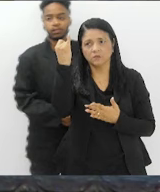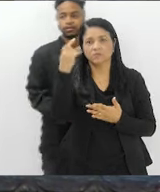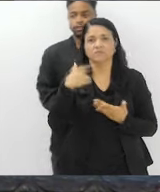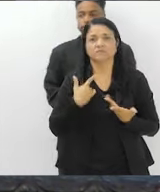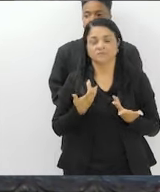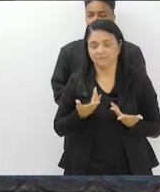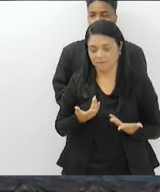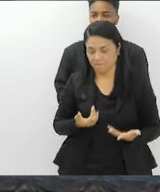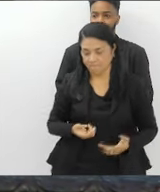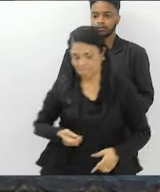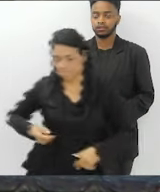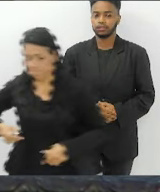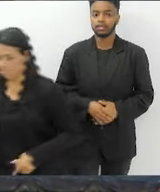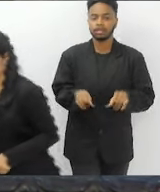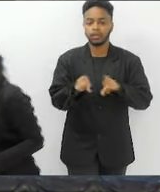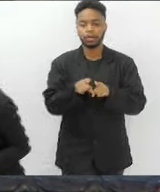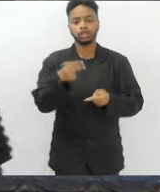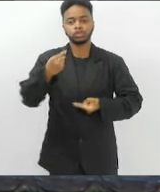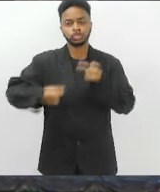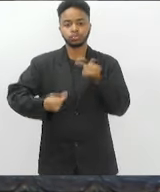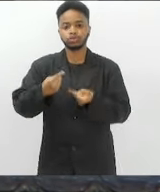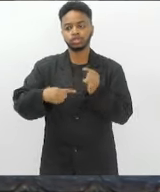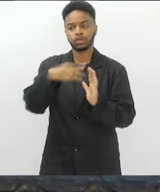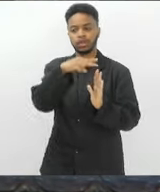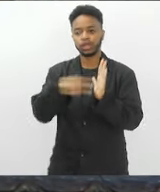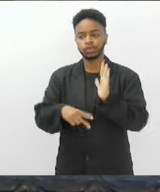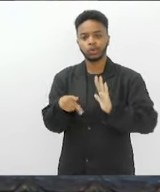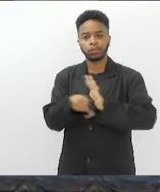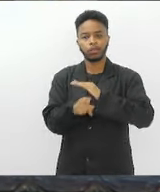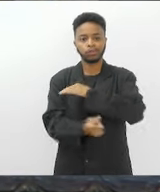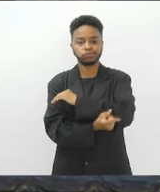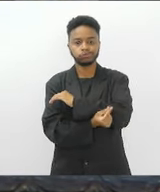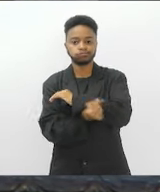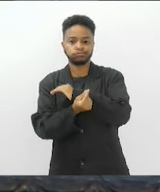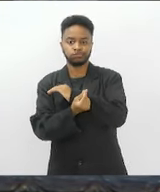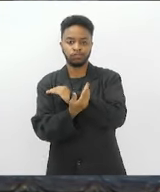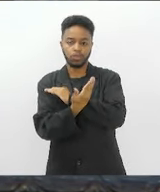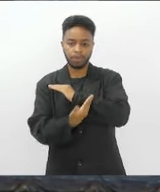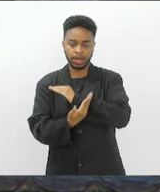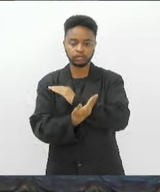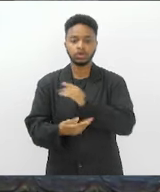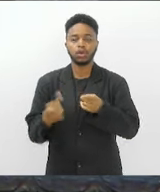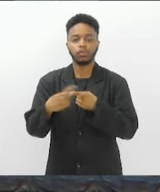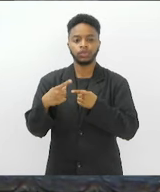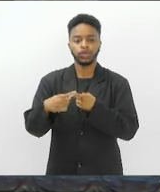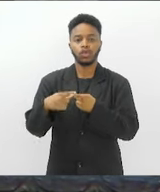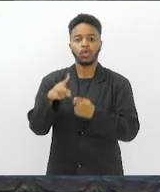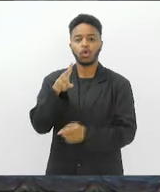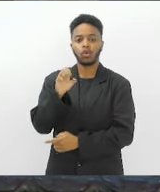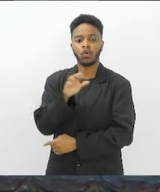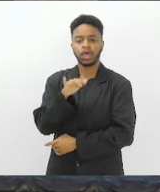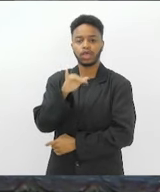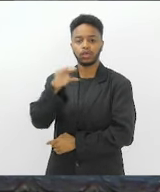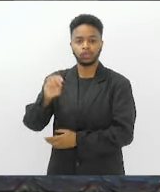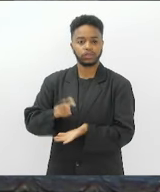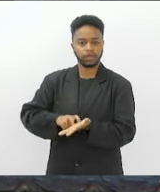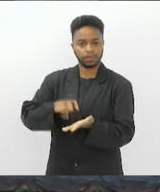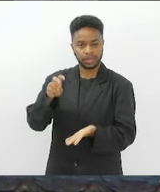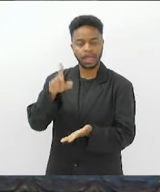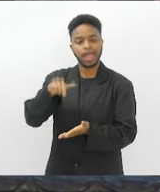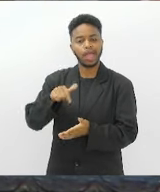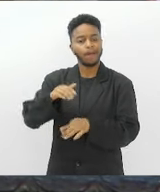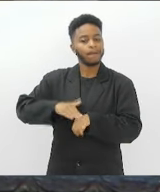média. O Correio da Manhã era o mais sofisticado na época. Nos anos 60, anos 70, sem dúvida era o